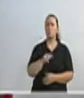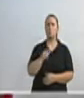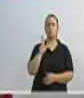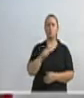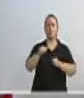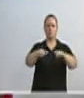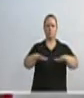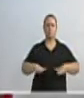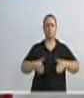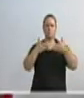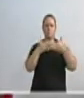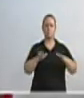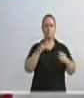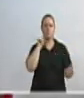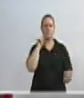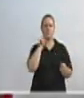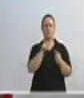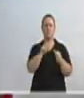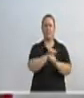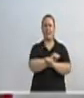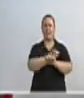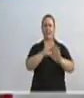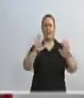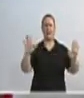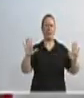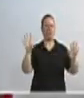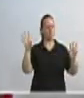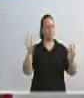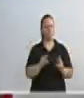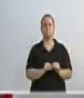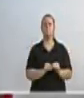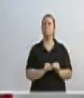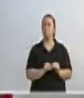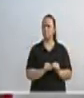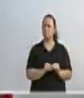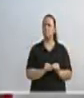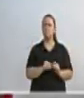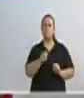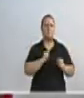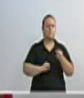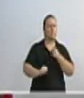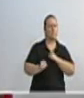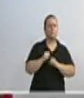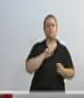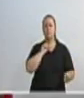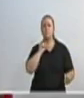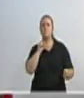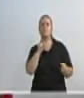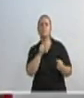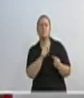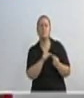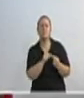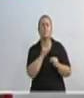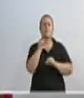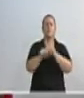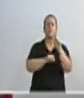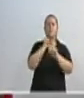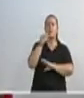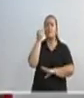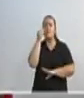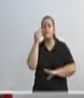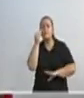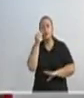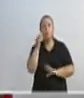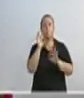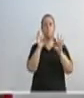pública tão objetiva, tão clara, cujos, né, anseios ou aquilo que se busca